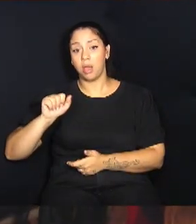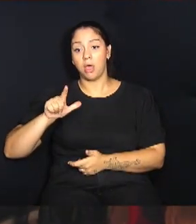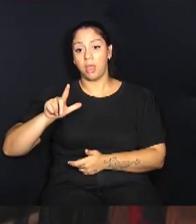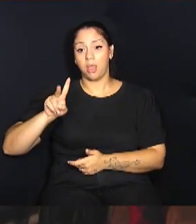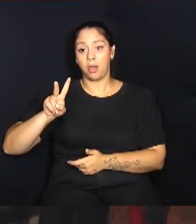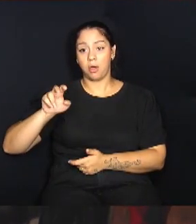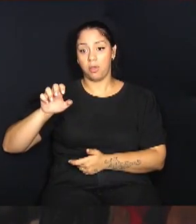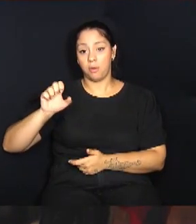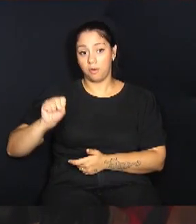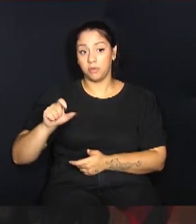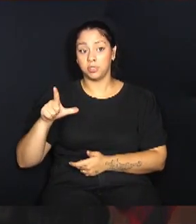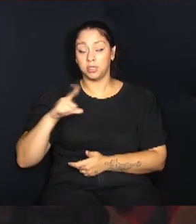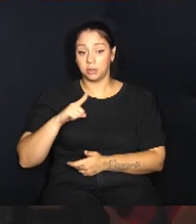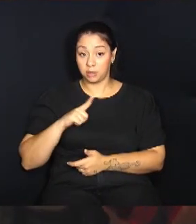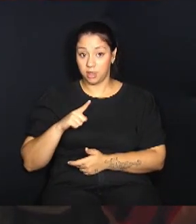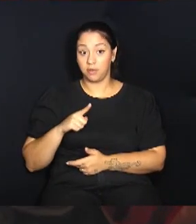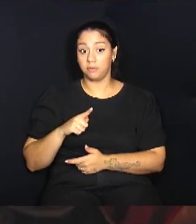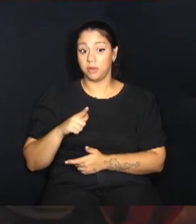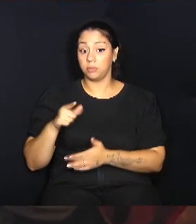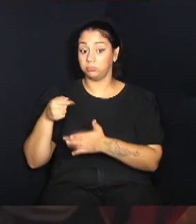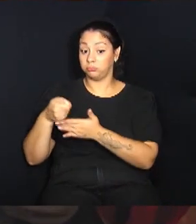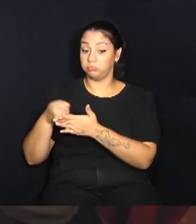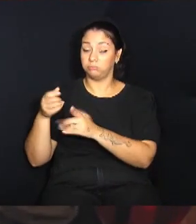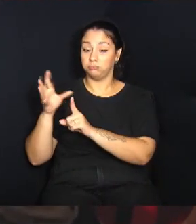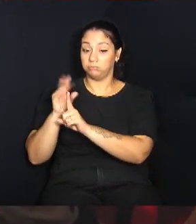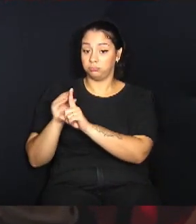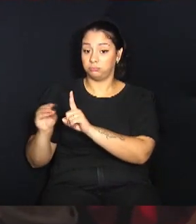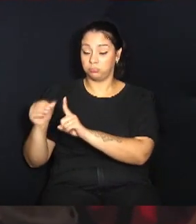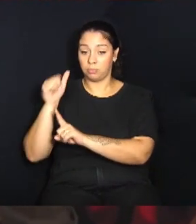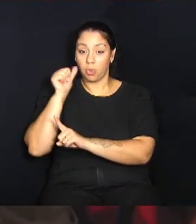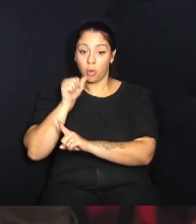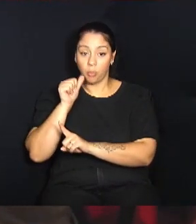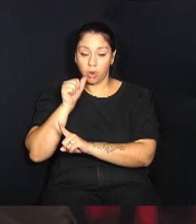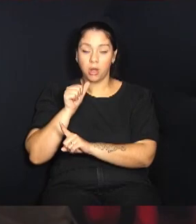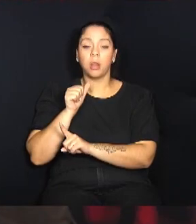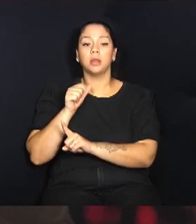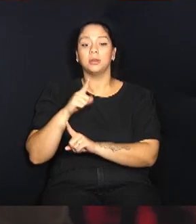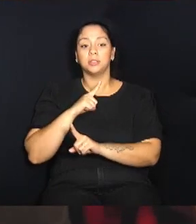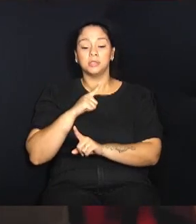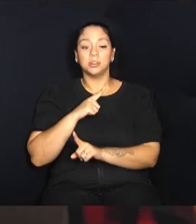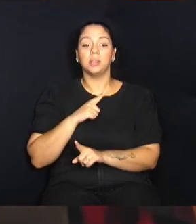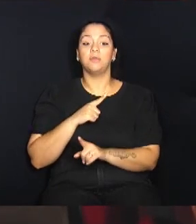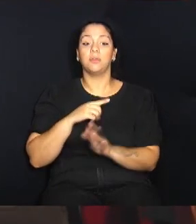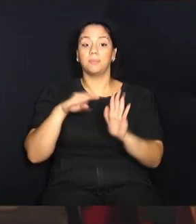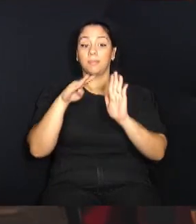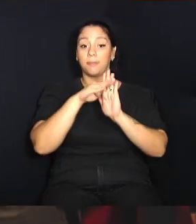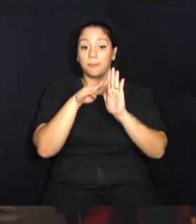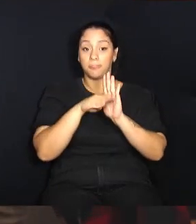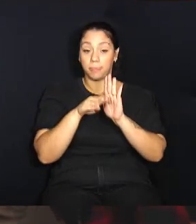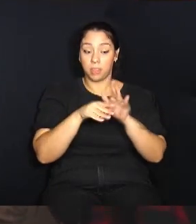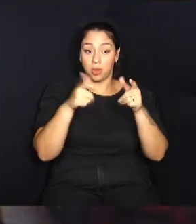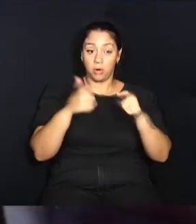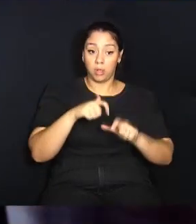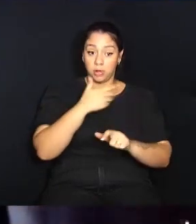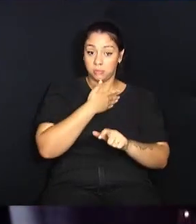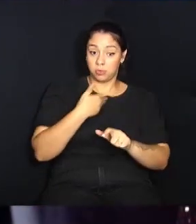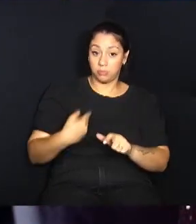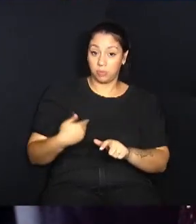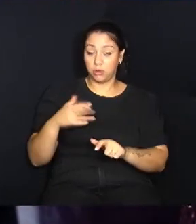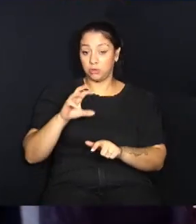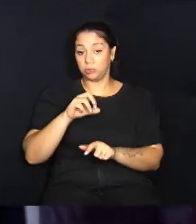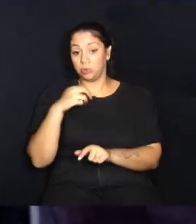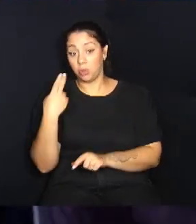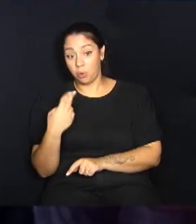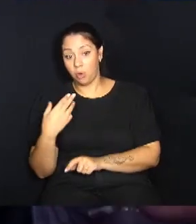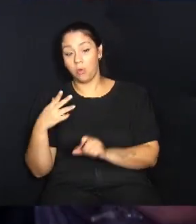A proposta visa abranger locais de lazer e estabelecimentos públicos ou privados destinados ao